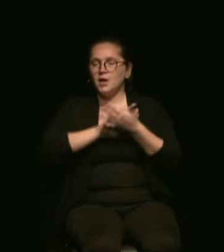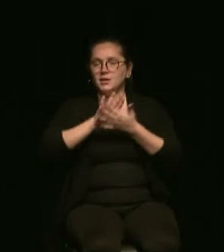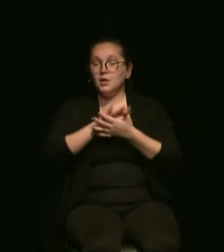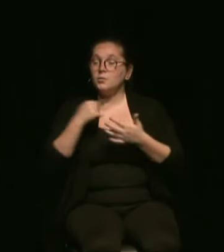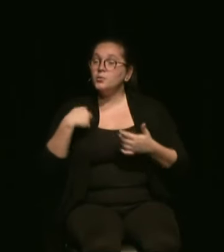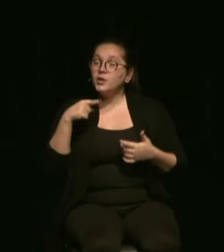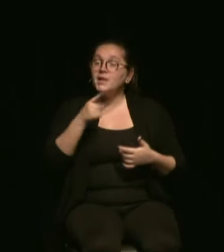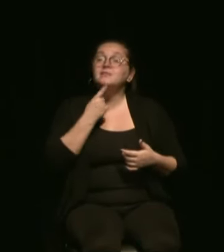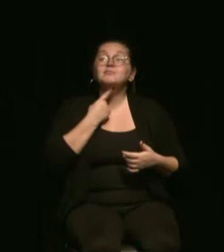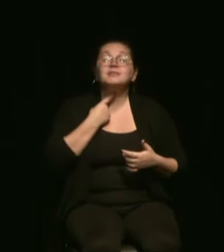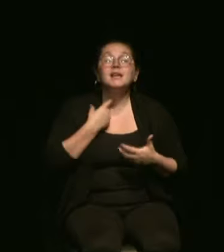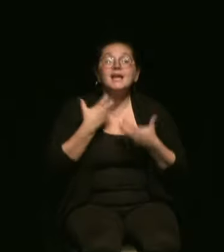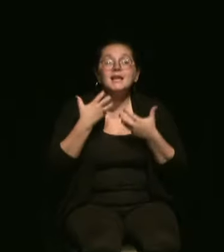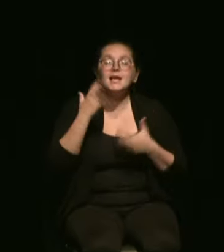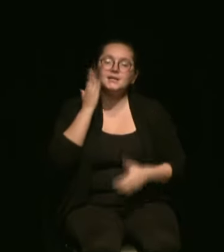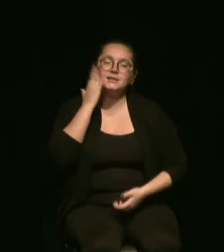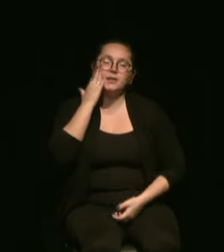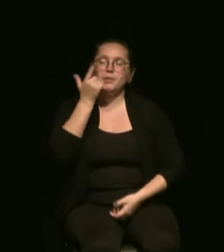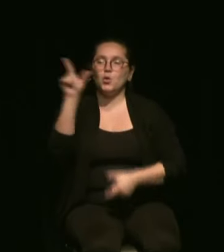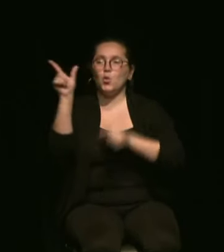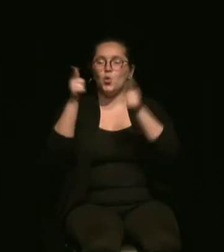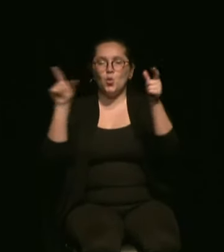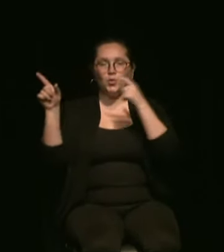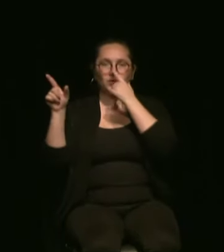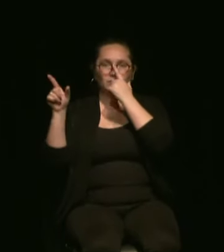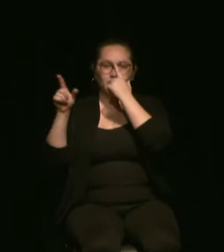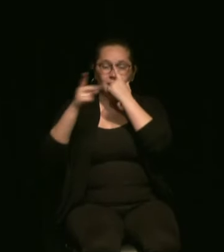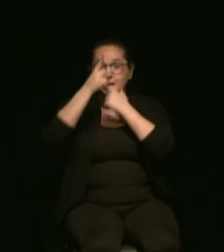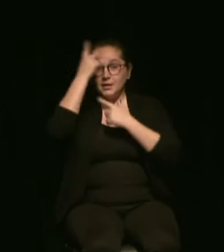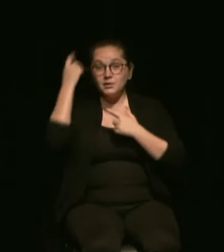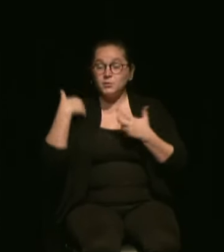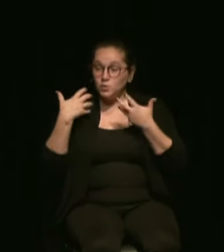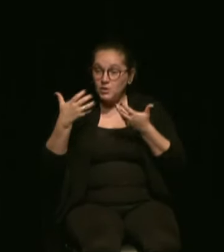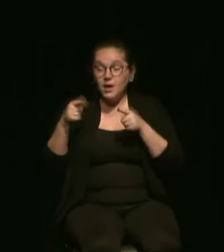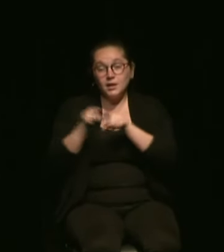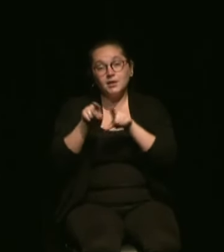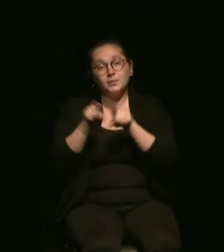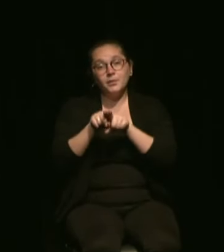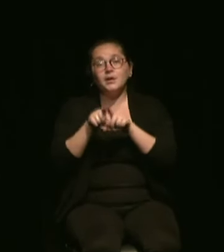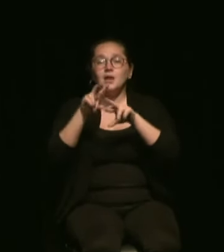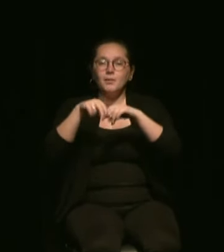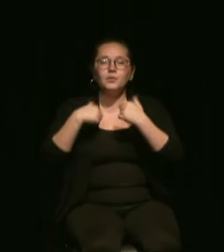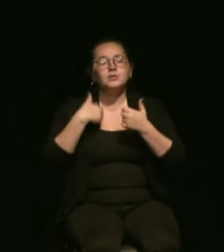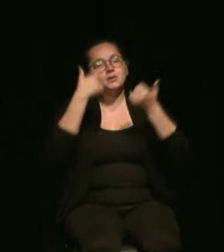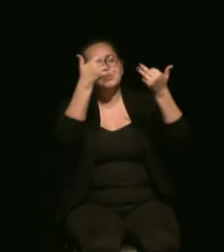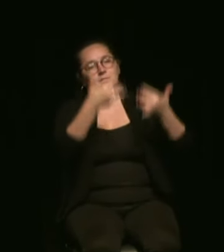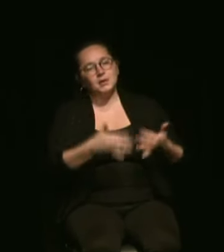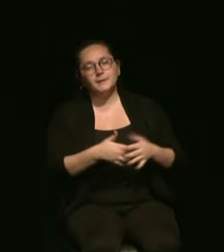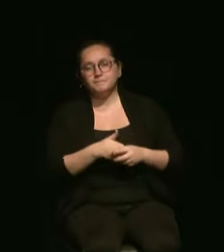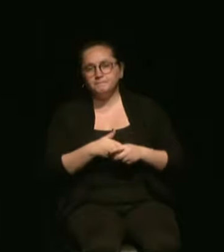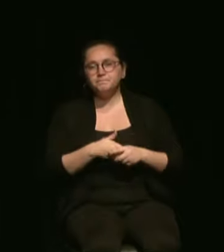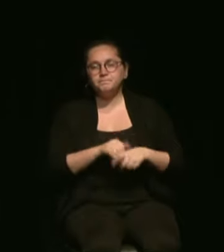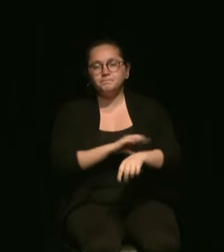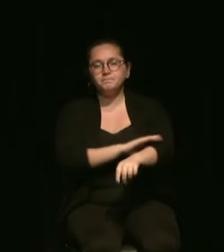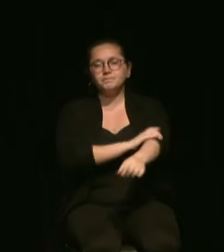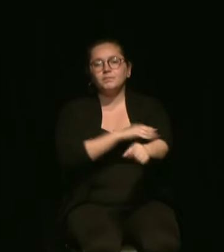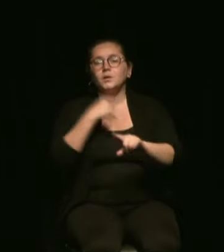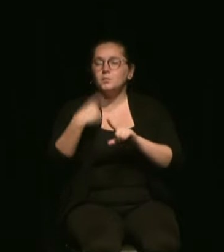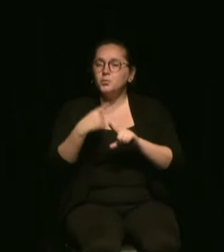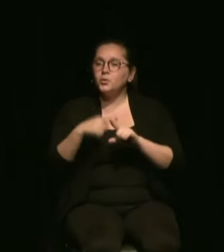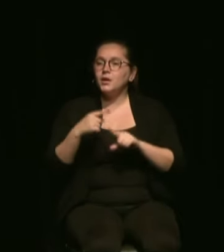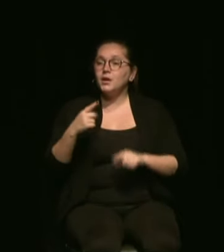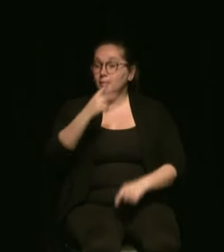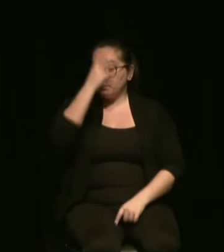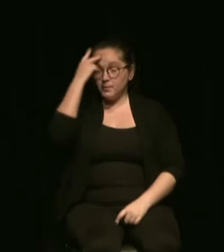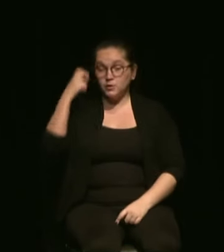ele deseja a palavra do outro. E as pessoas querem ser reconhecidas e desejadas, e é por isso que elas falam para ele. Porque elas têm diante de si